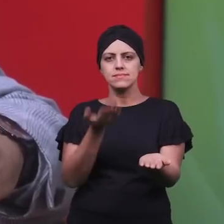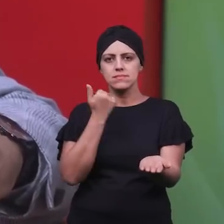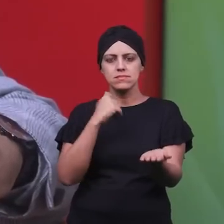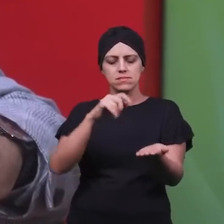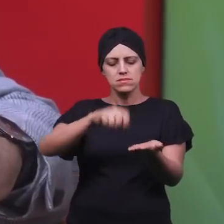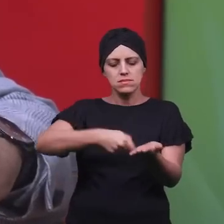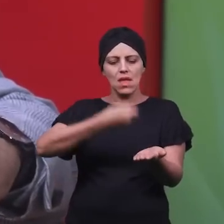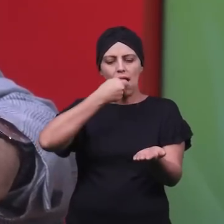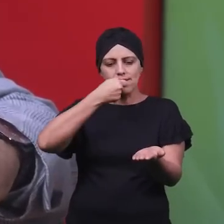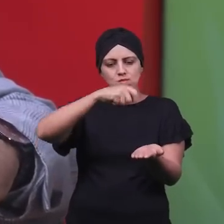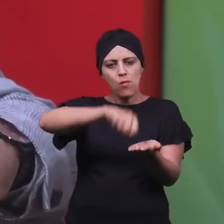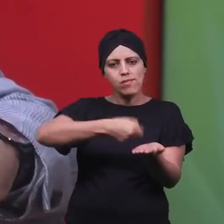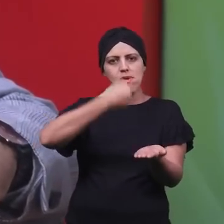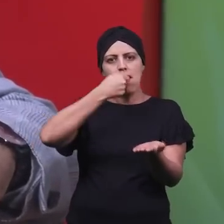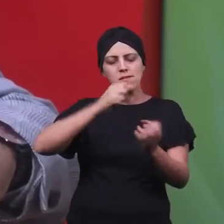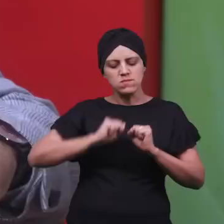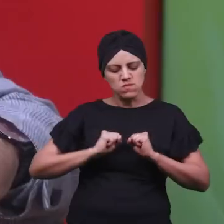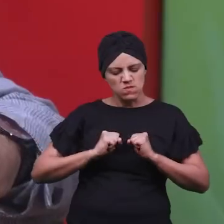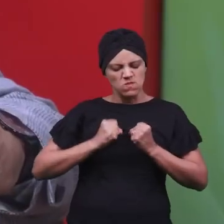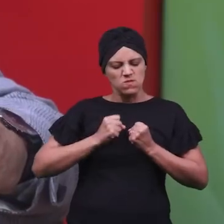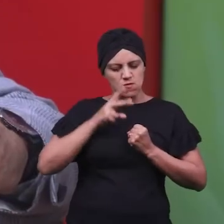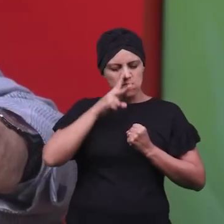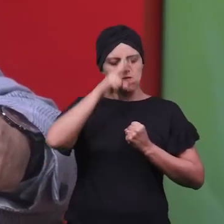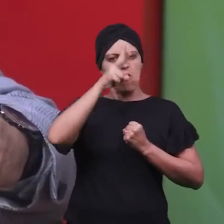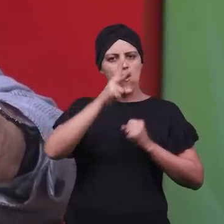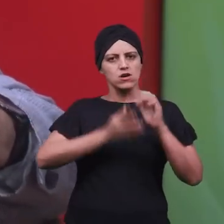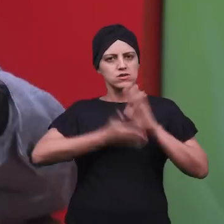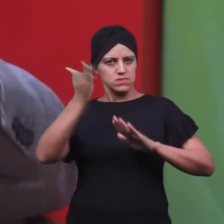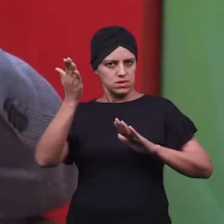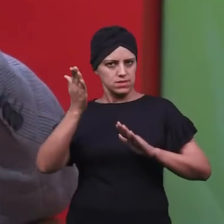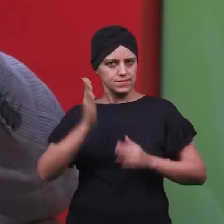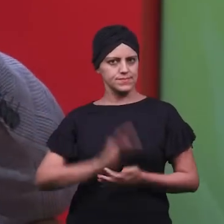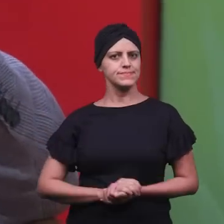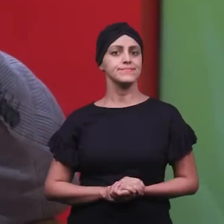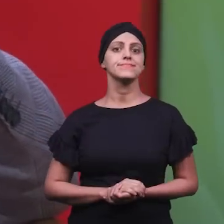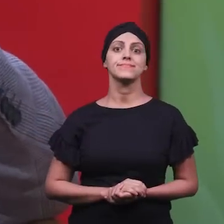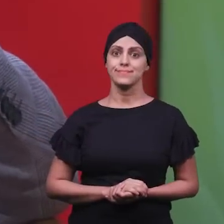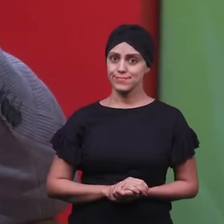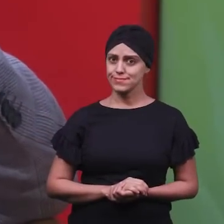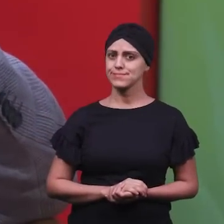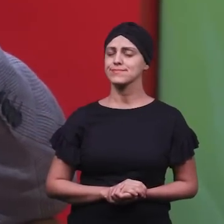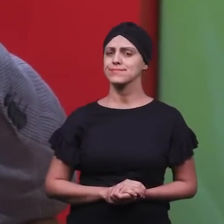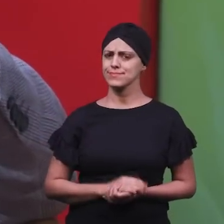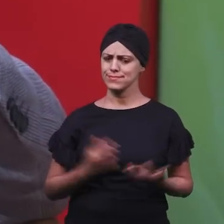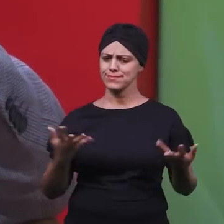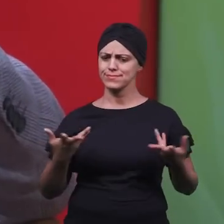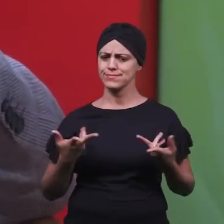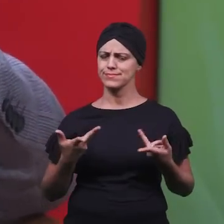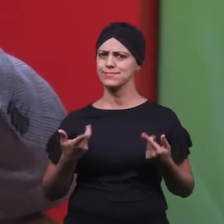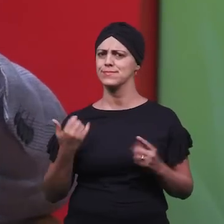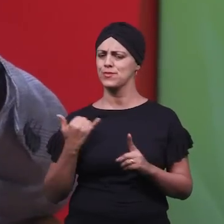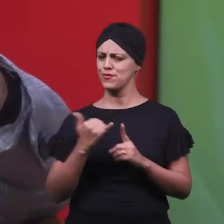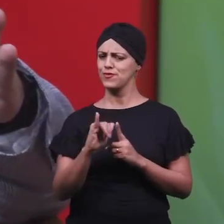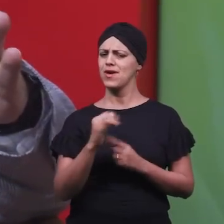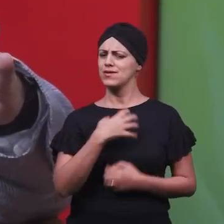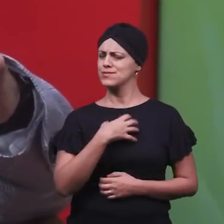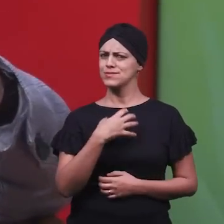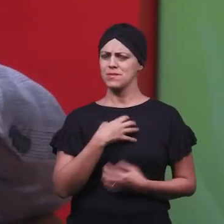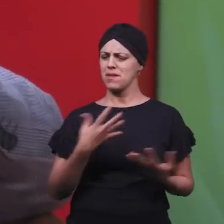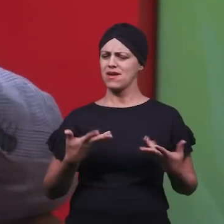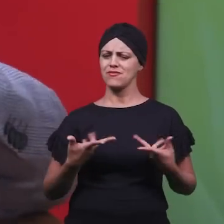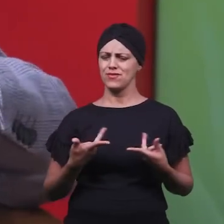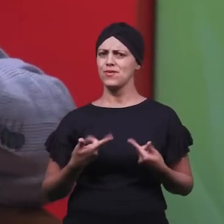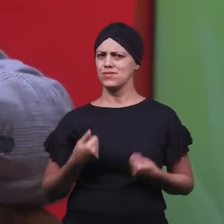deles, alimentá-los para a saída. Então, é um aspecto profético extraordinário e